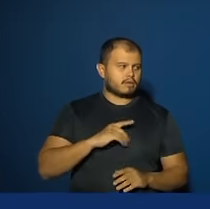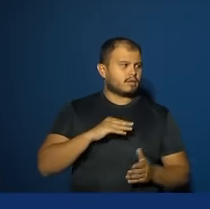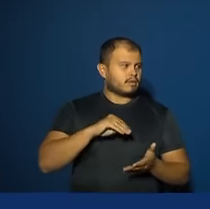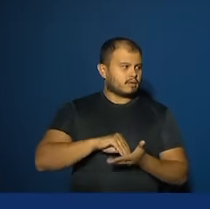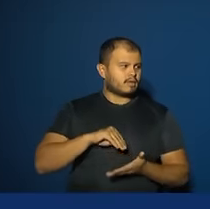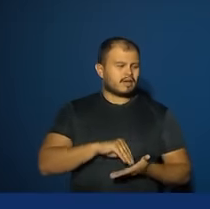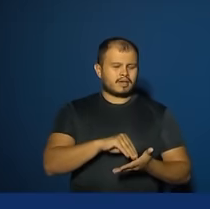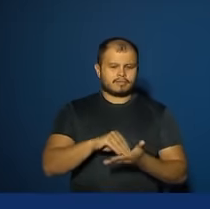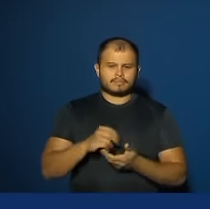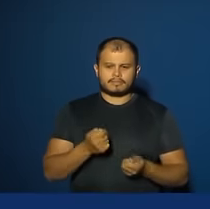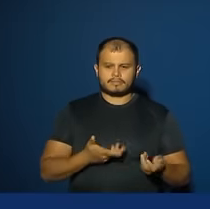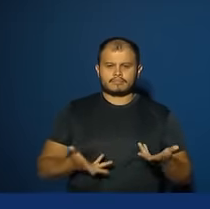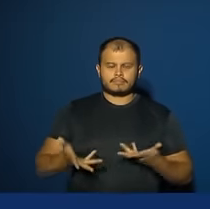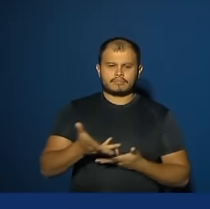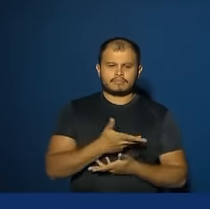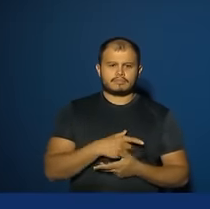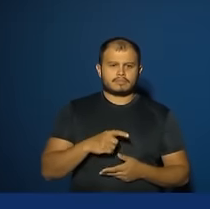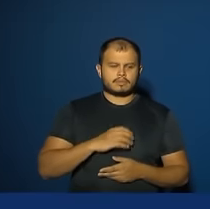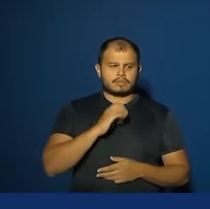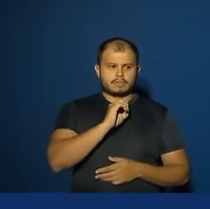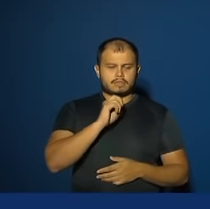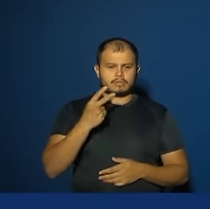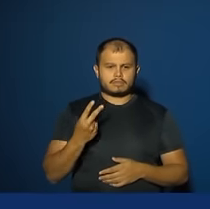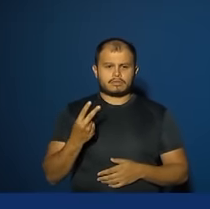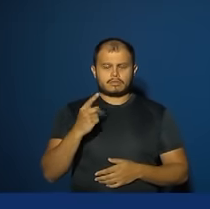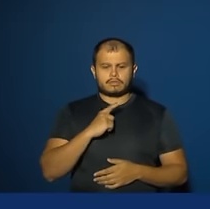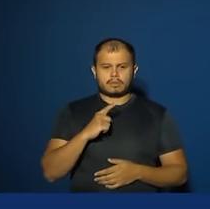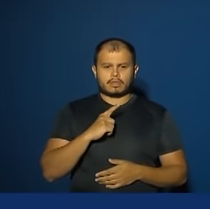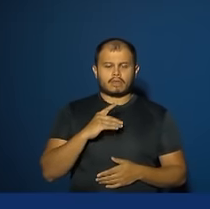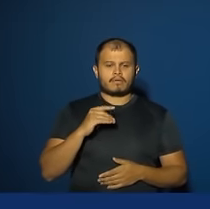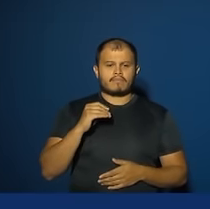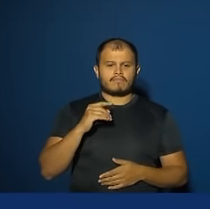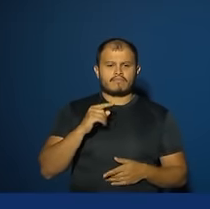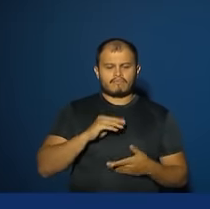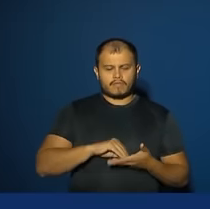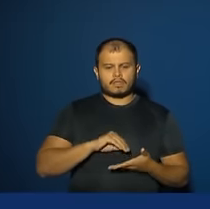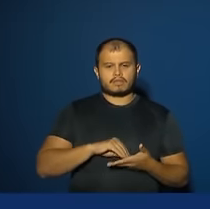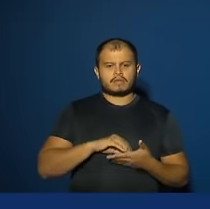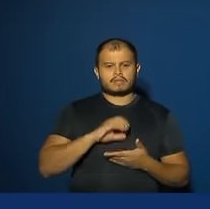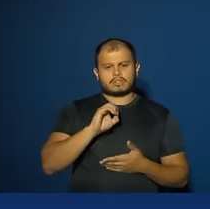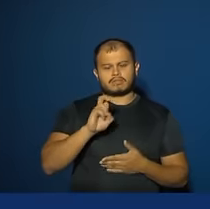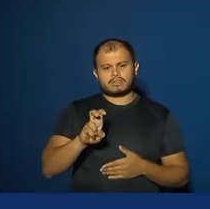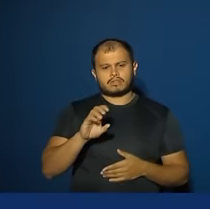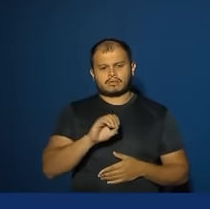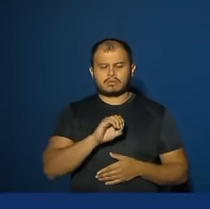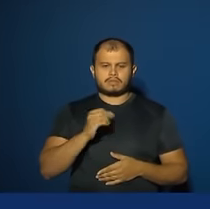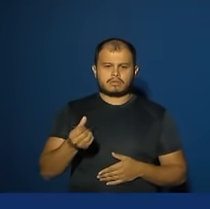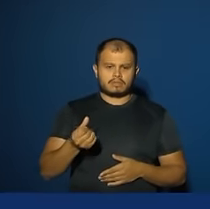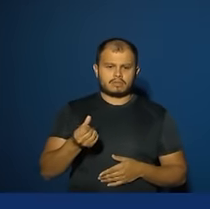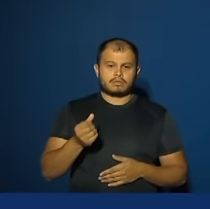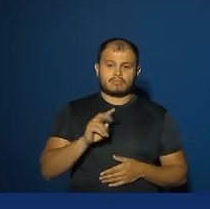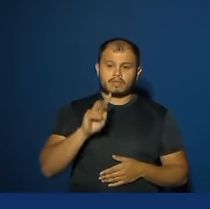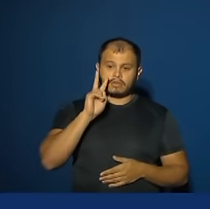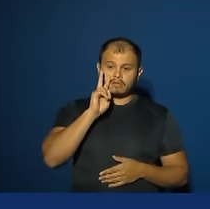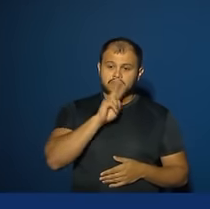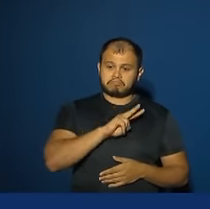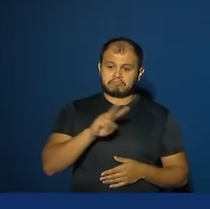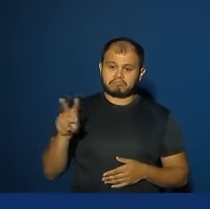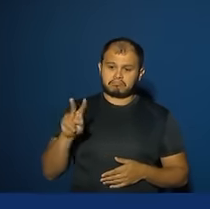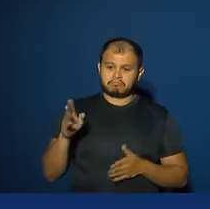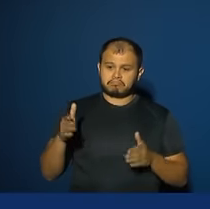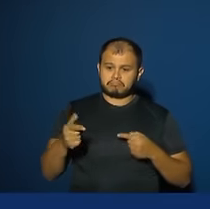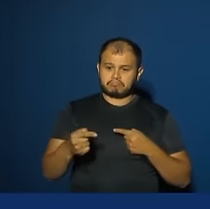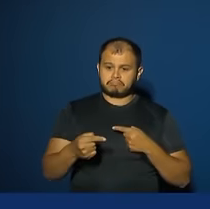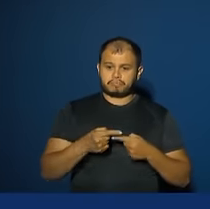governo central, superávit de Estado e município 0,2, dá um déficit primário aí de 0,5, 0,6. O mercado vai olhar isso curto prazo, vai